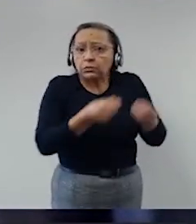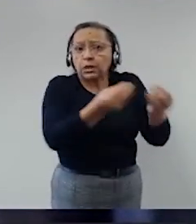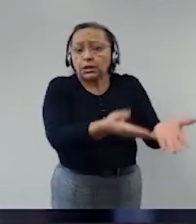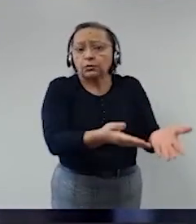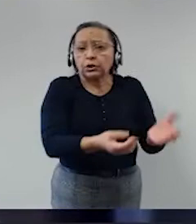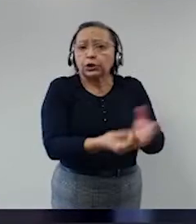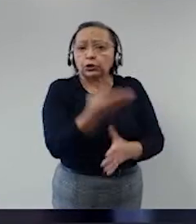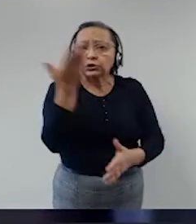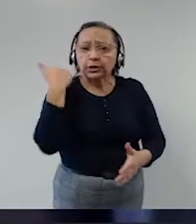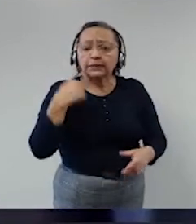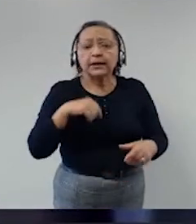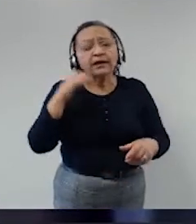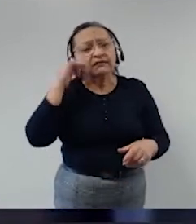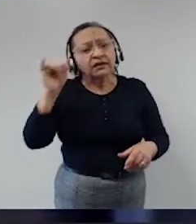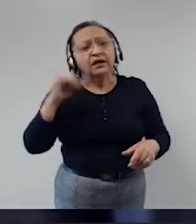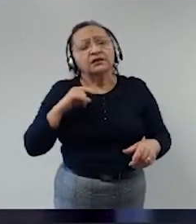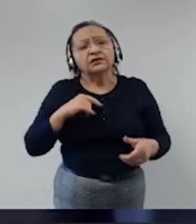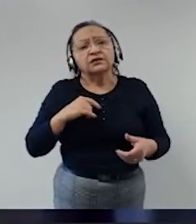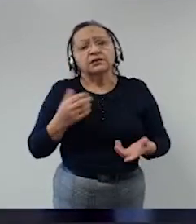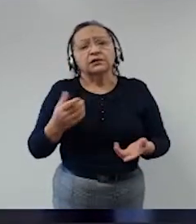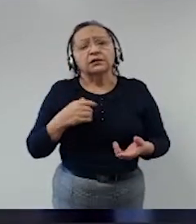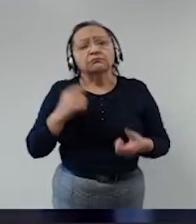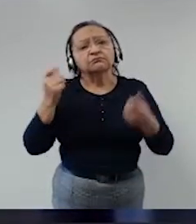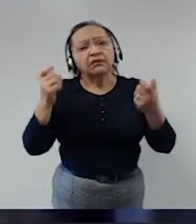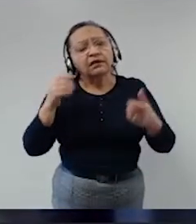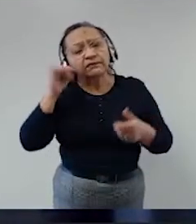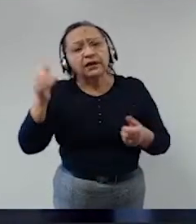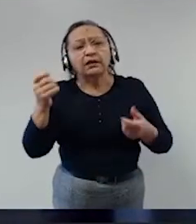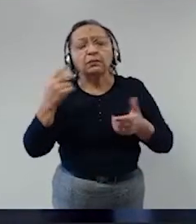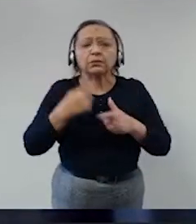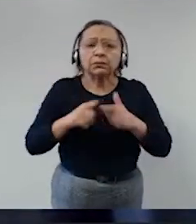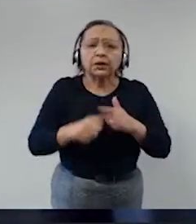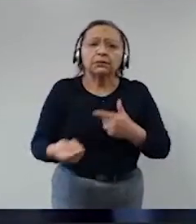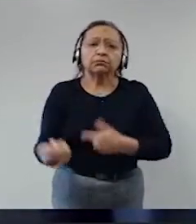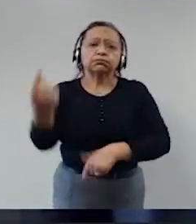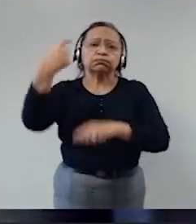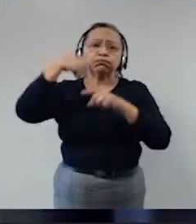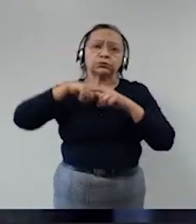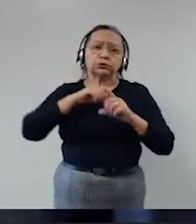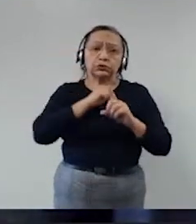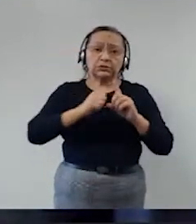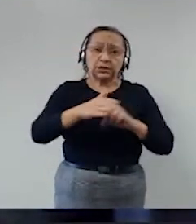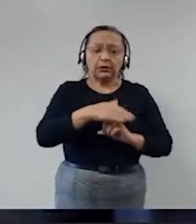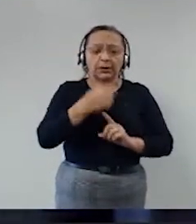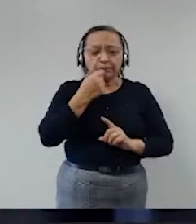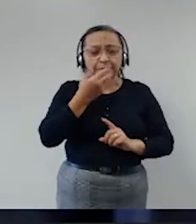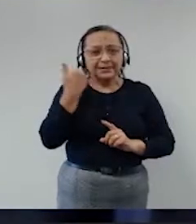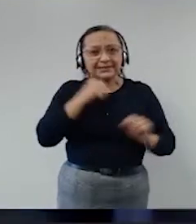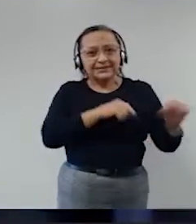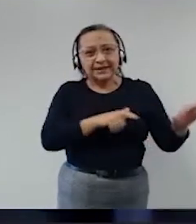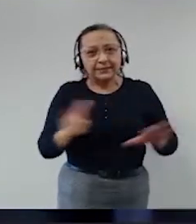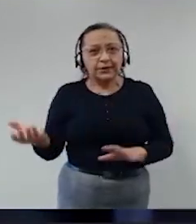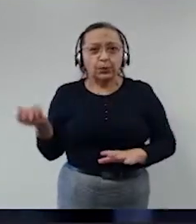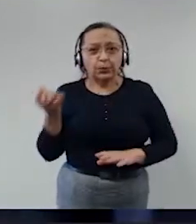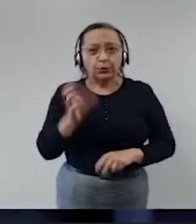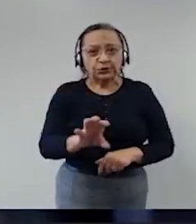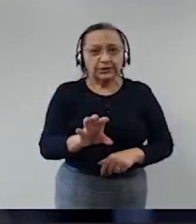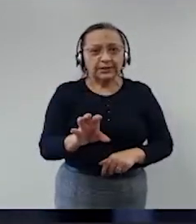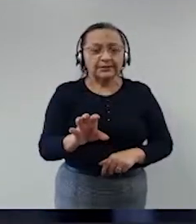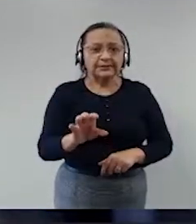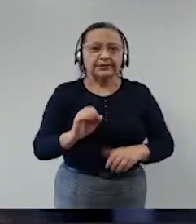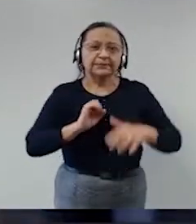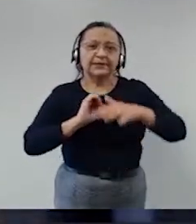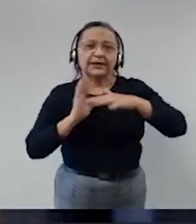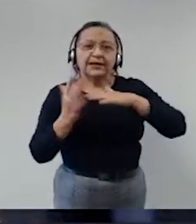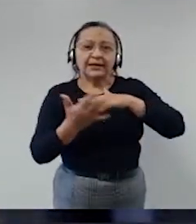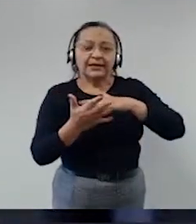não seja relativizado, possibilitando um retrocesso social. E ainda essa semana eu postei numa das minhas redes